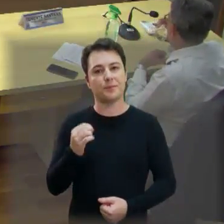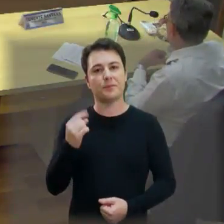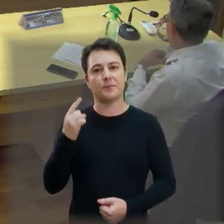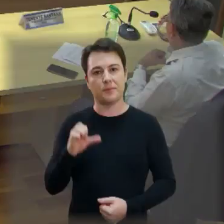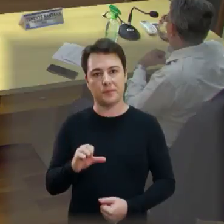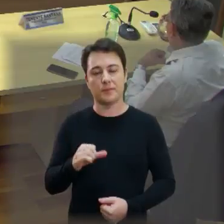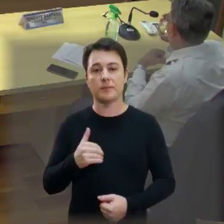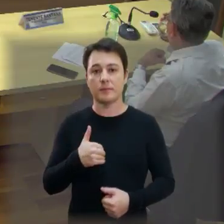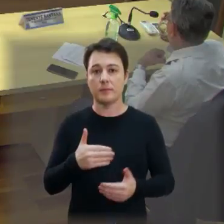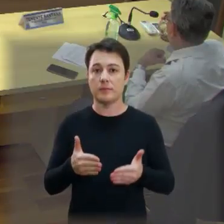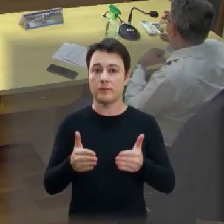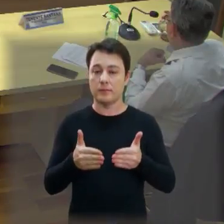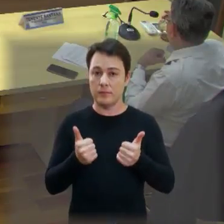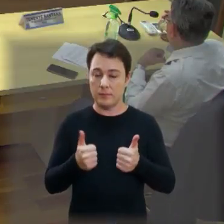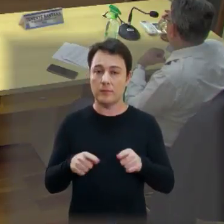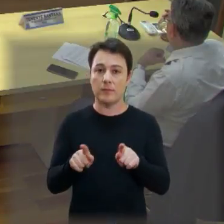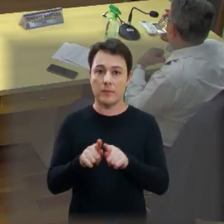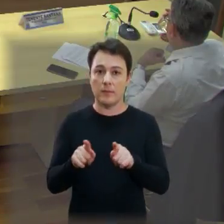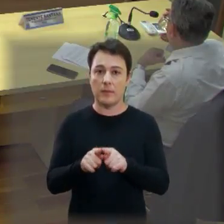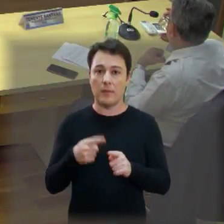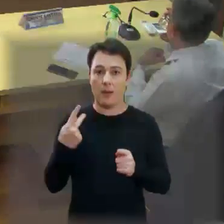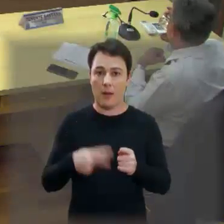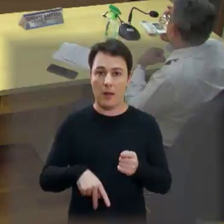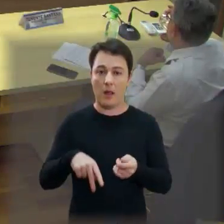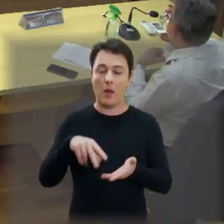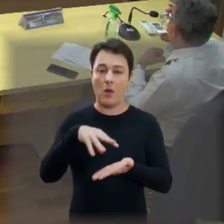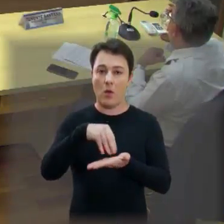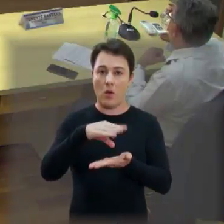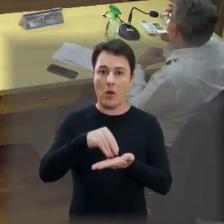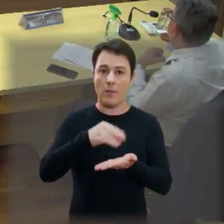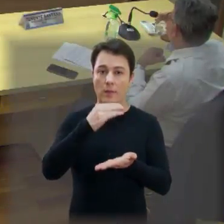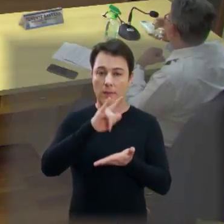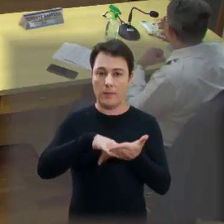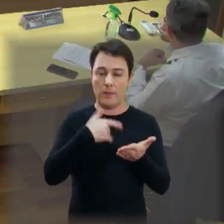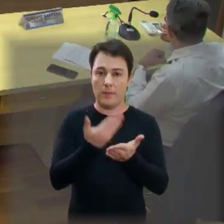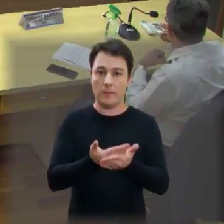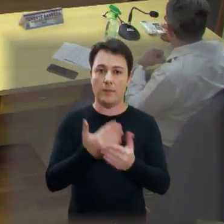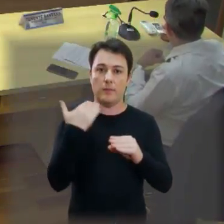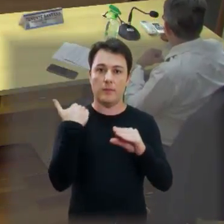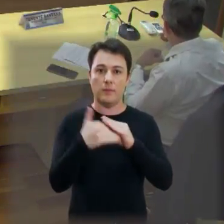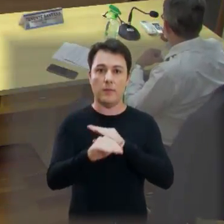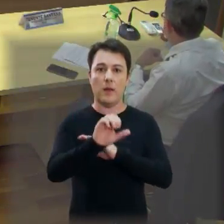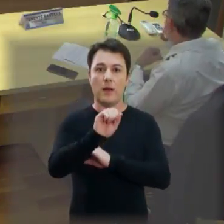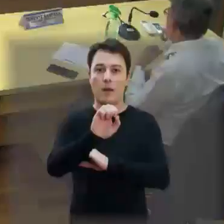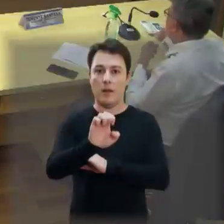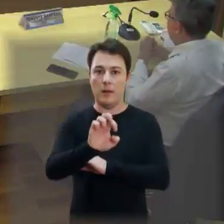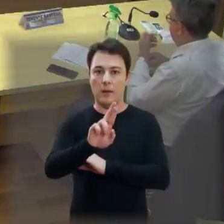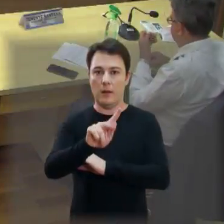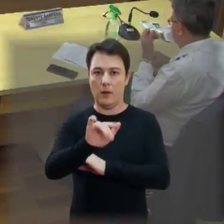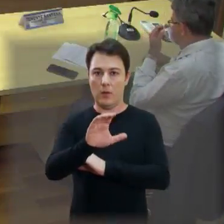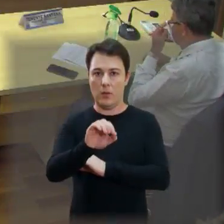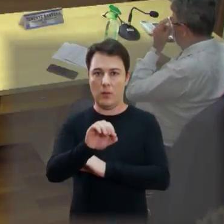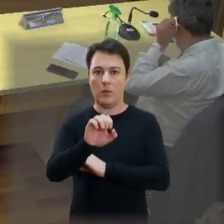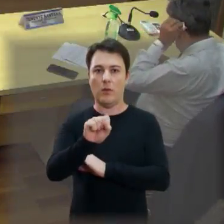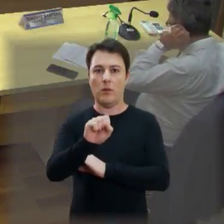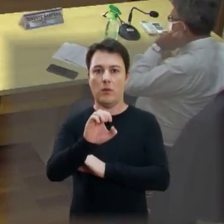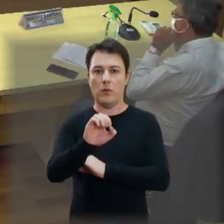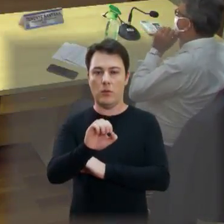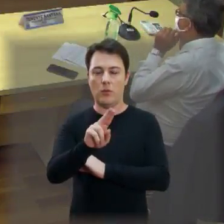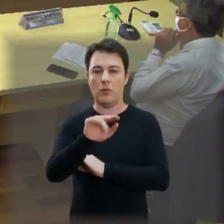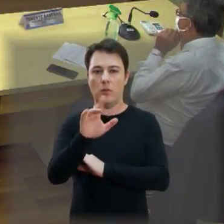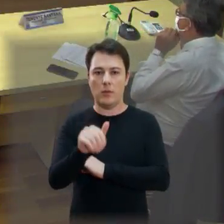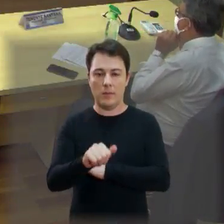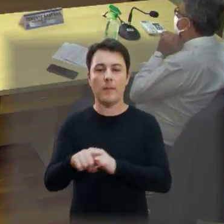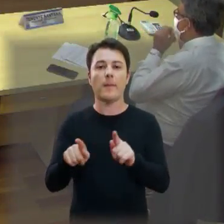6.231/2019. Requeiro, por derradeiro, seja encaminhado cópia desse requerimento ao deputado Sérgio Souza, autor do referido projeto, bem como